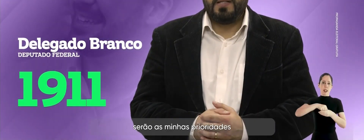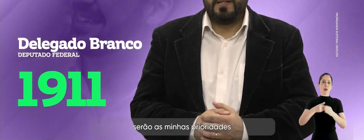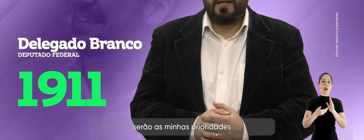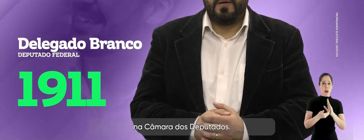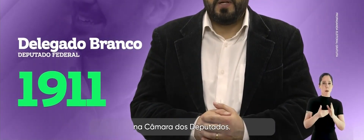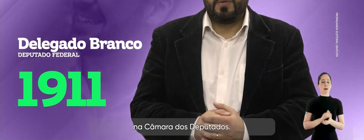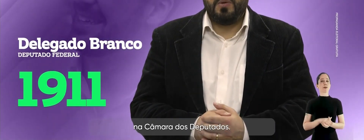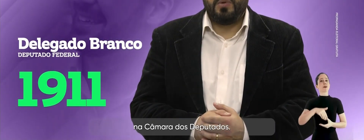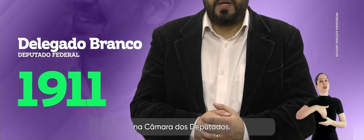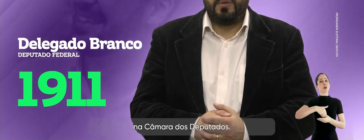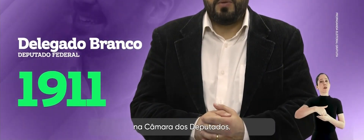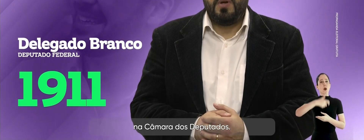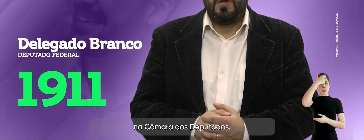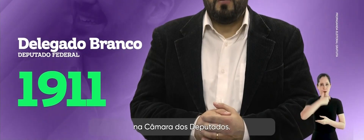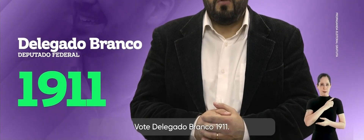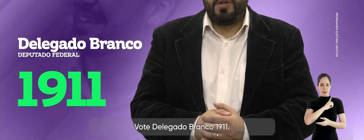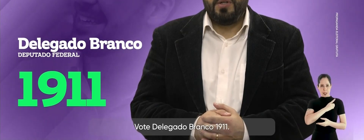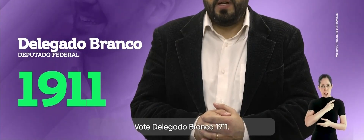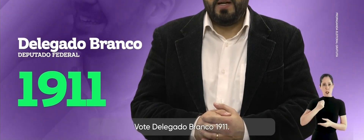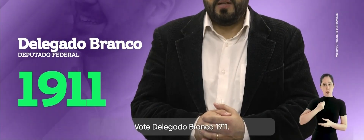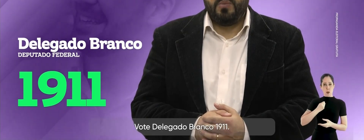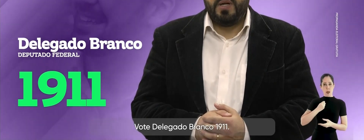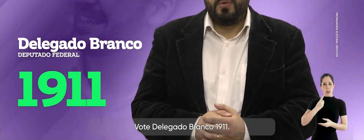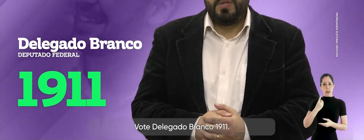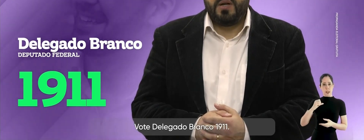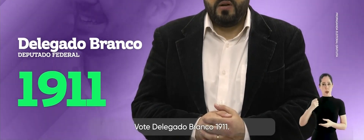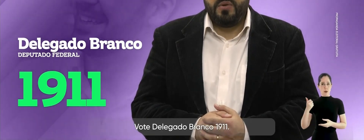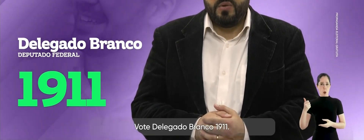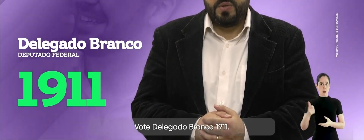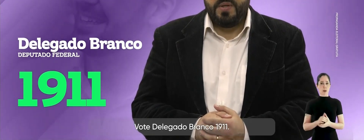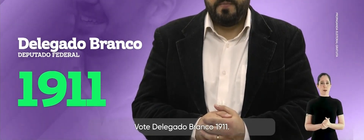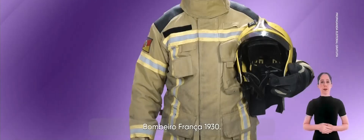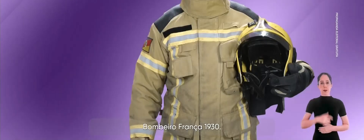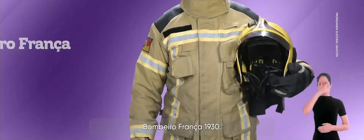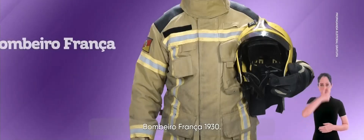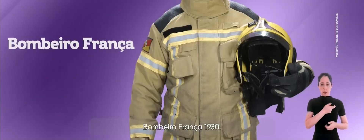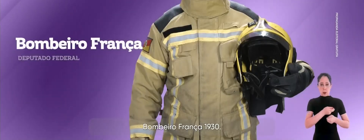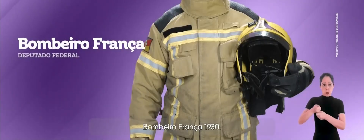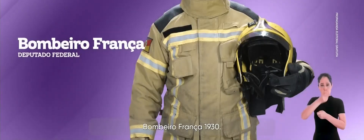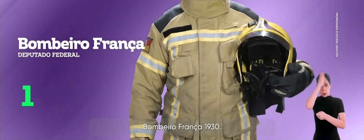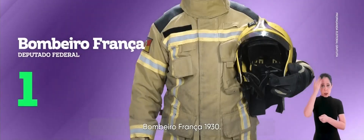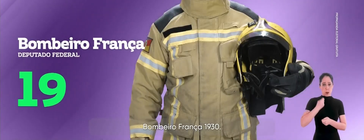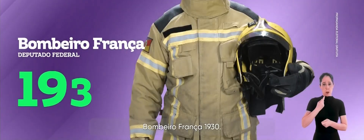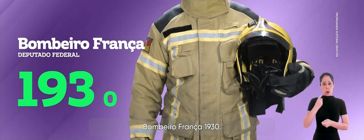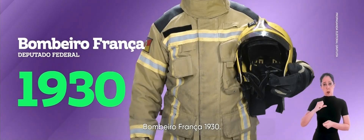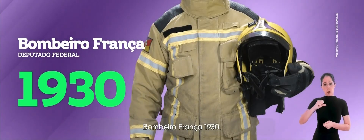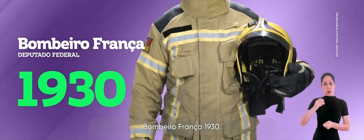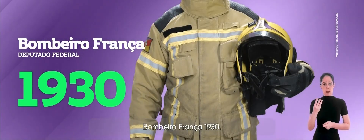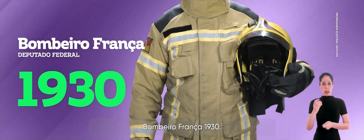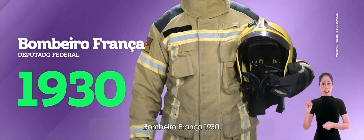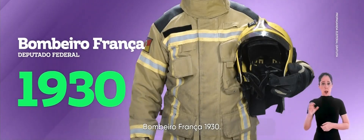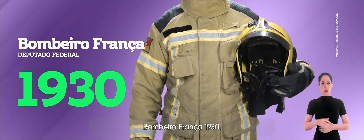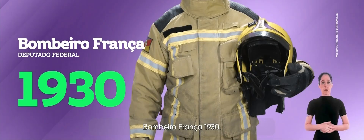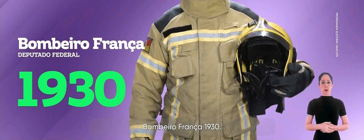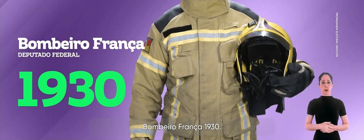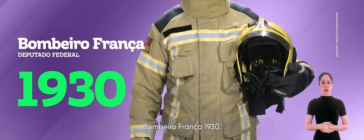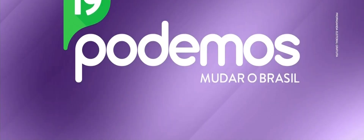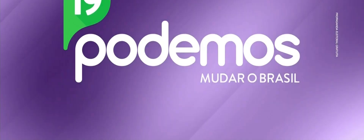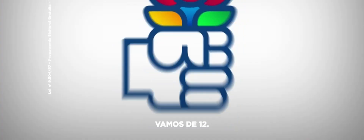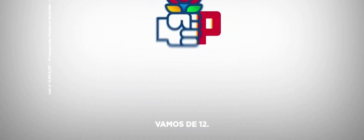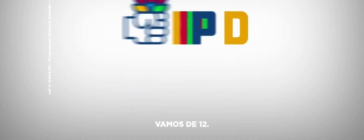minhas prioridades na Câmara dos Deputados. Vote Delegado Branco 1911. Bombeiro França